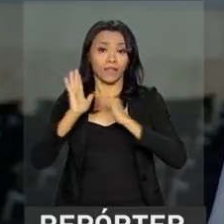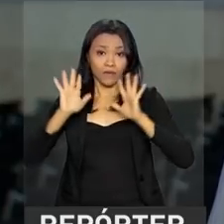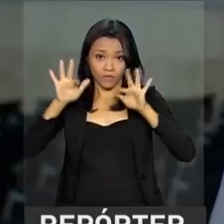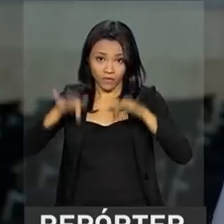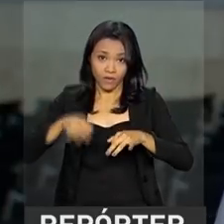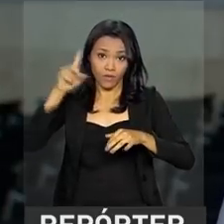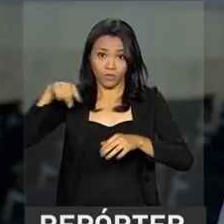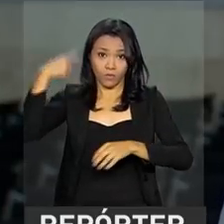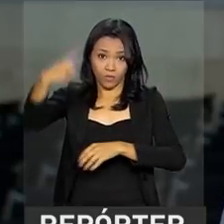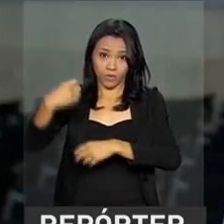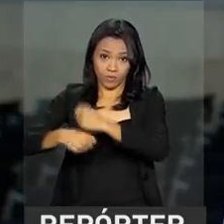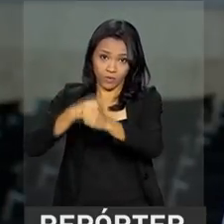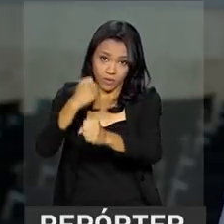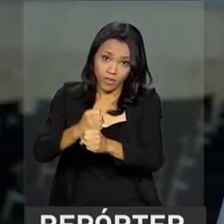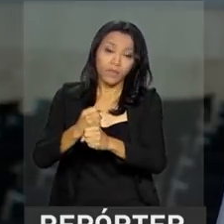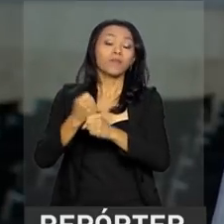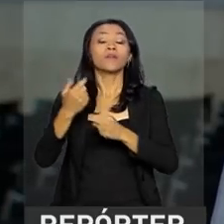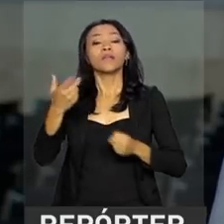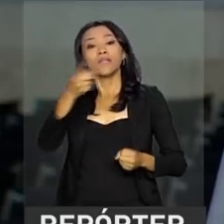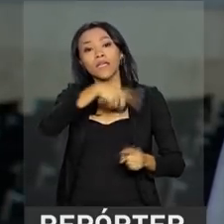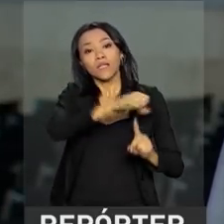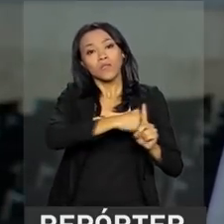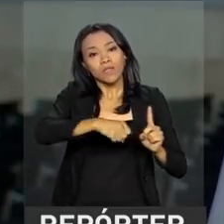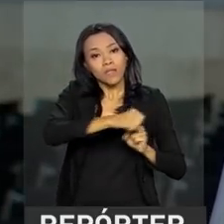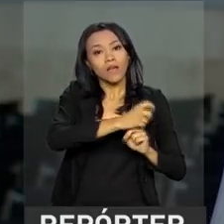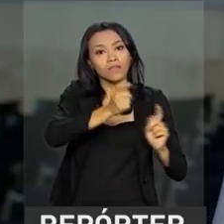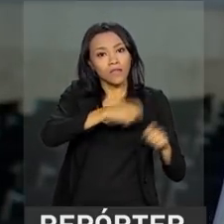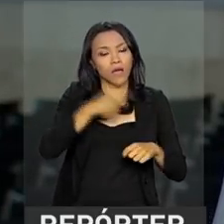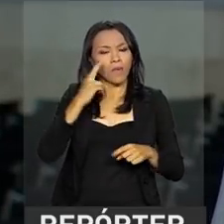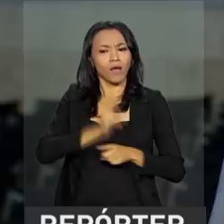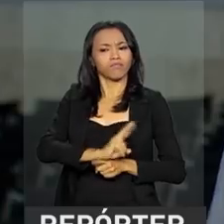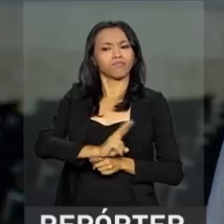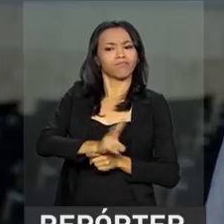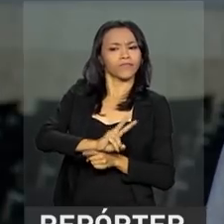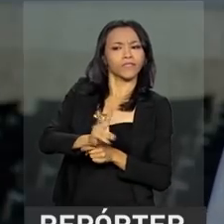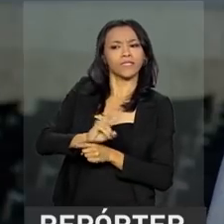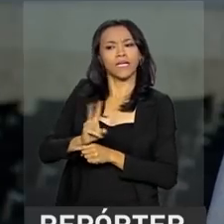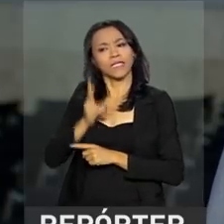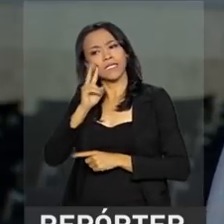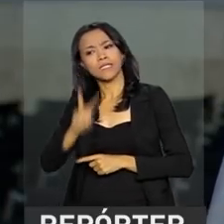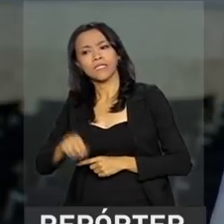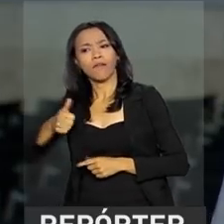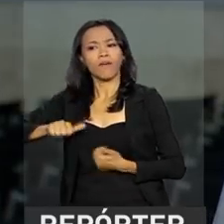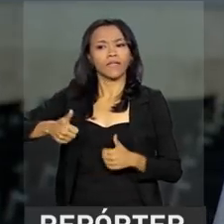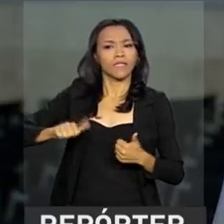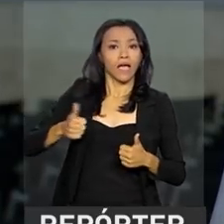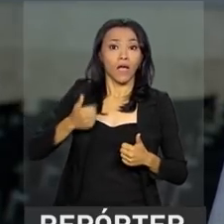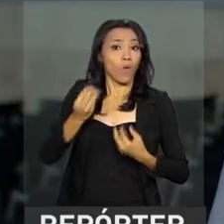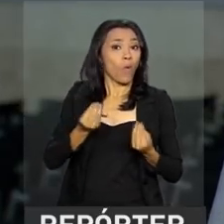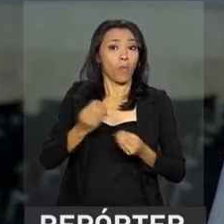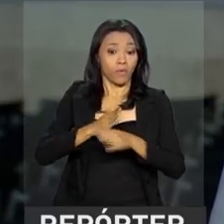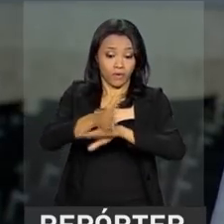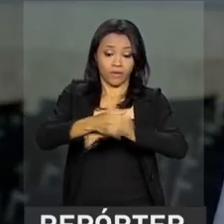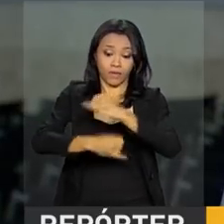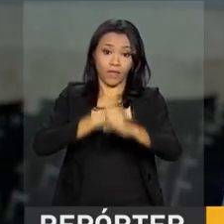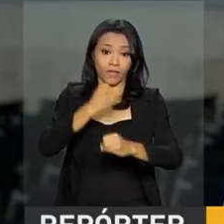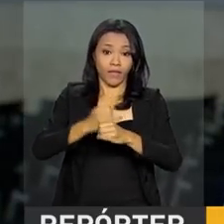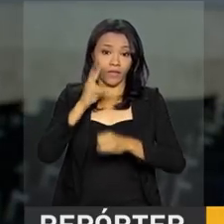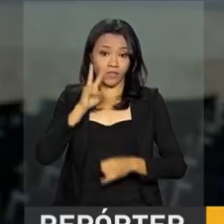poderá acompanhar e fiscalizar o andamento de cada iniciativa pela internet no endereço eletrônico